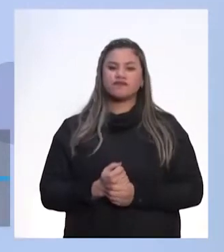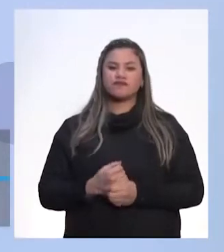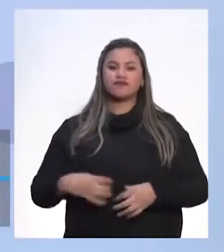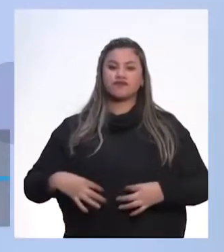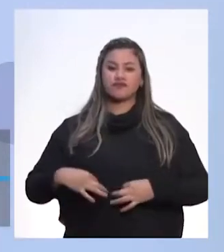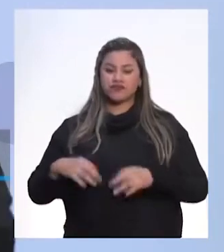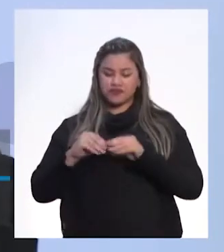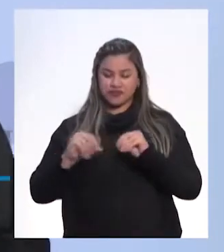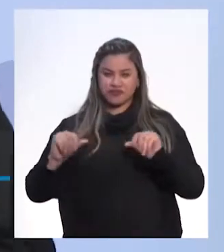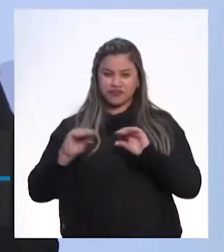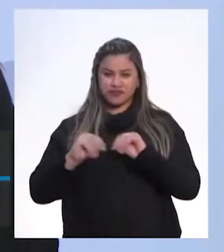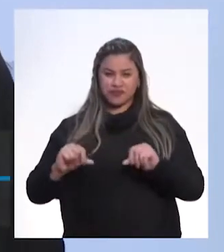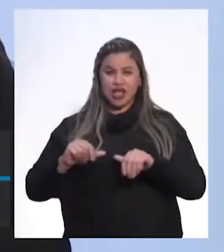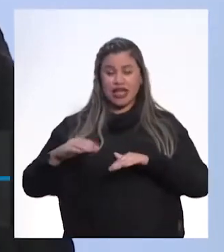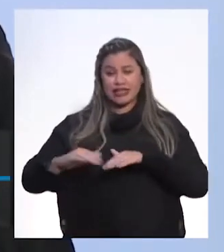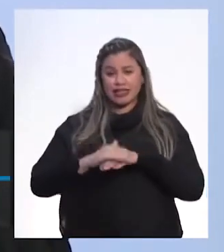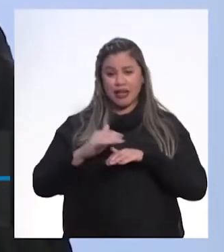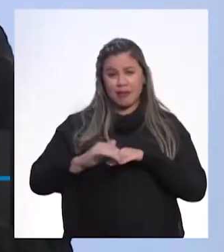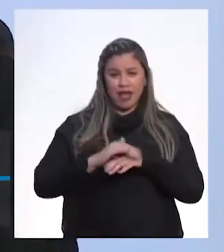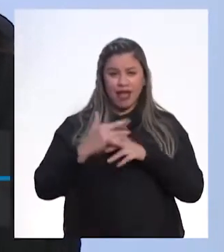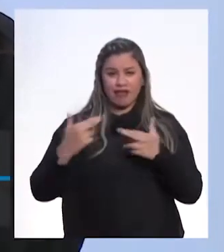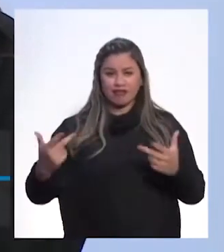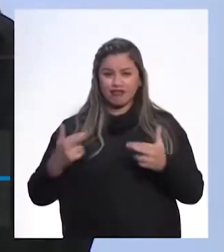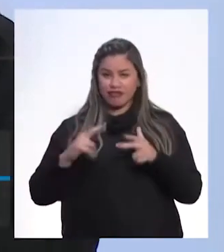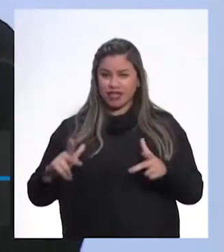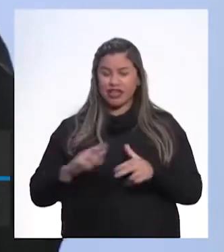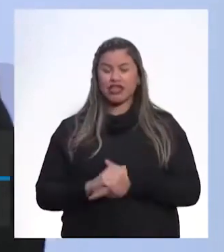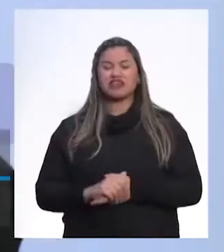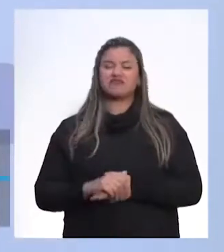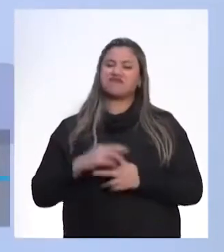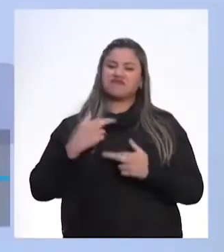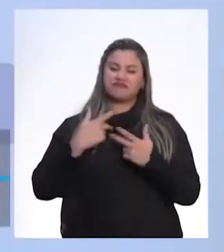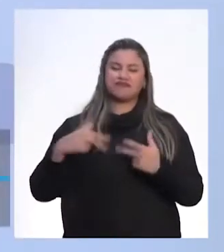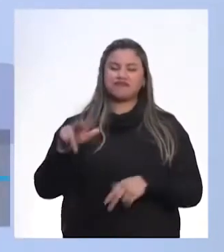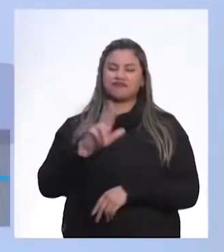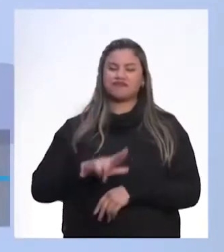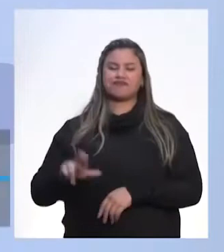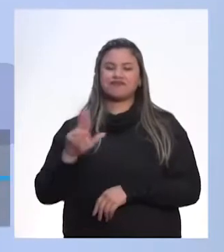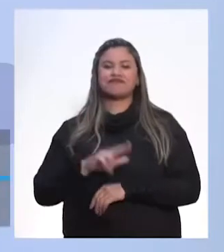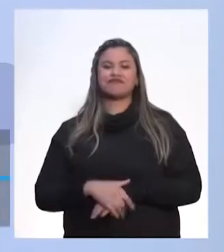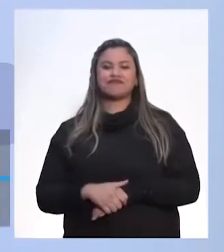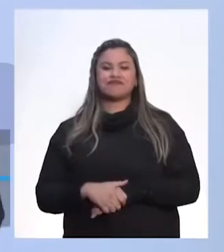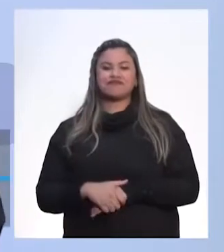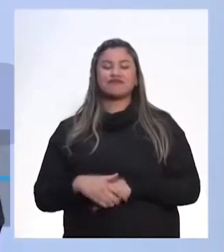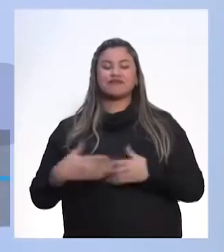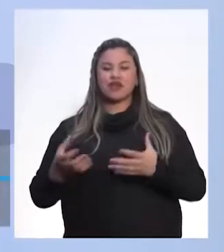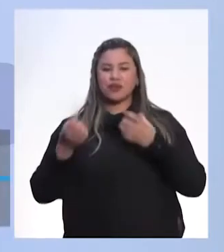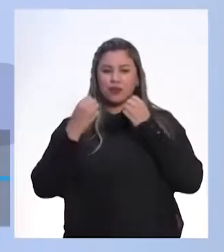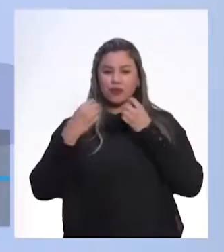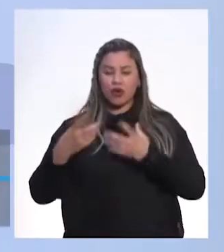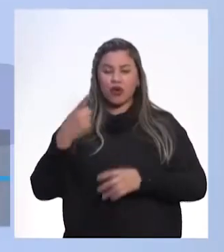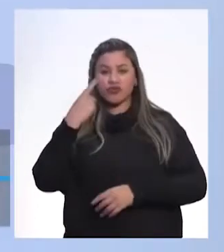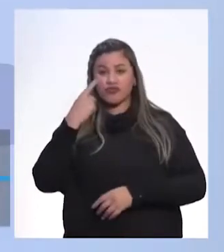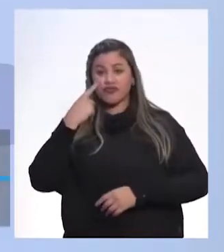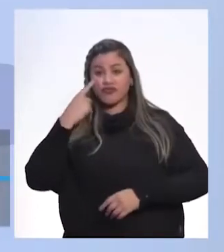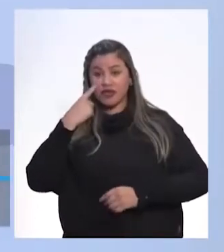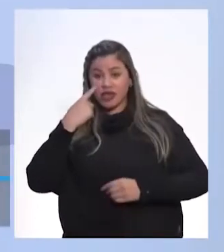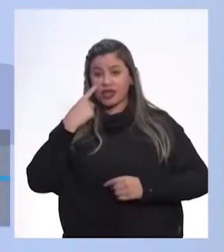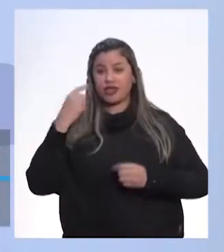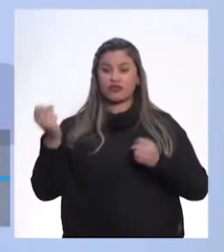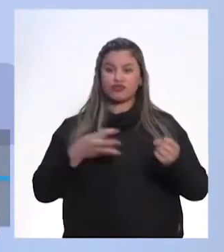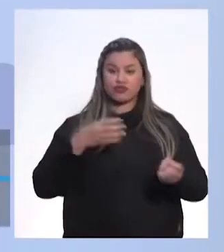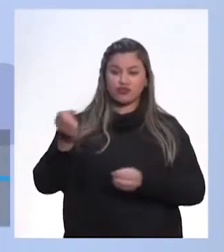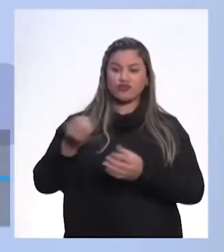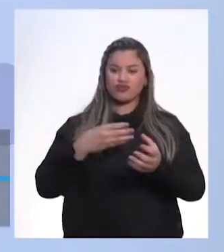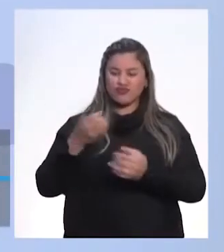tecidos especiais, sapatilhas diferentes, né, e outros adereços que a gente usa. Então, é sempre bom estar antenado aí nas